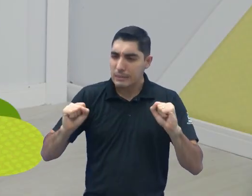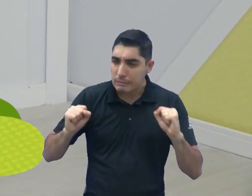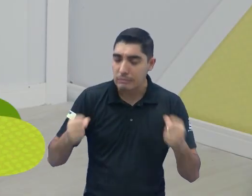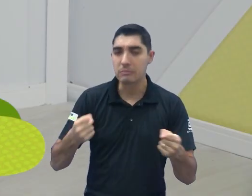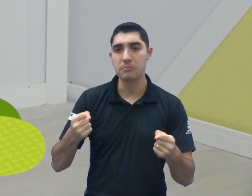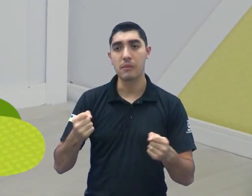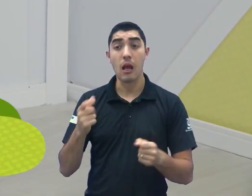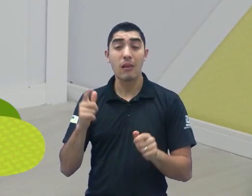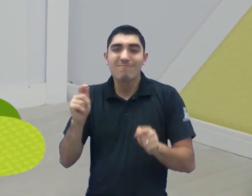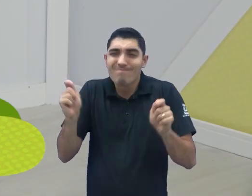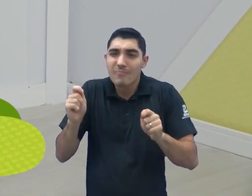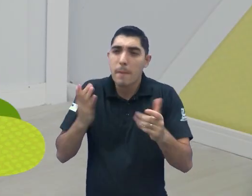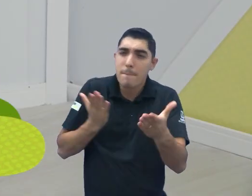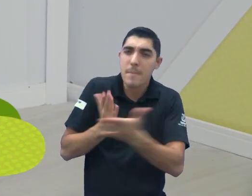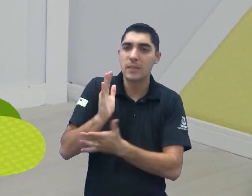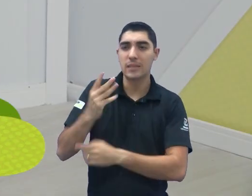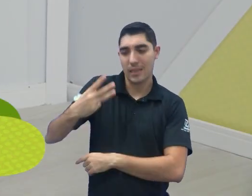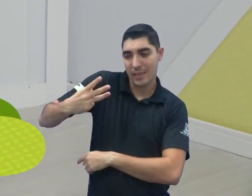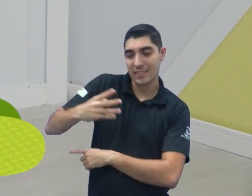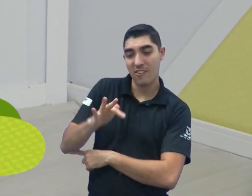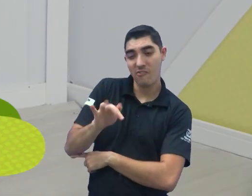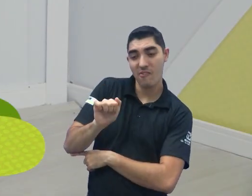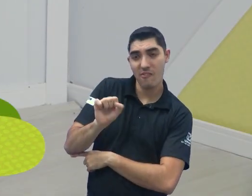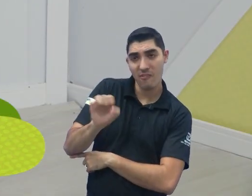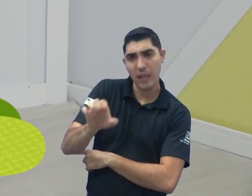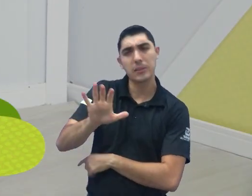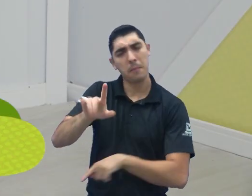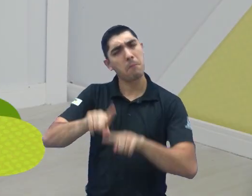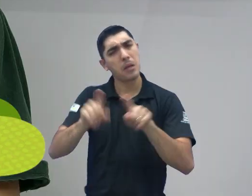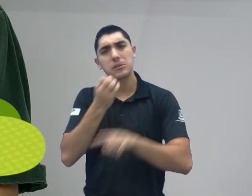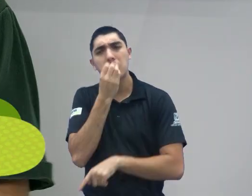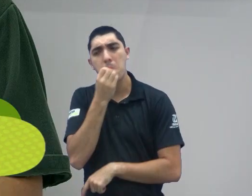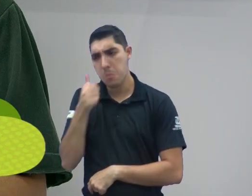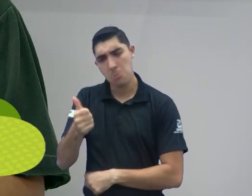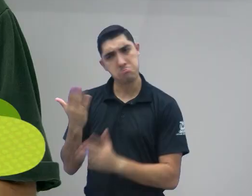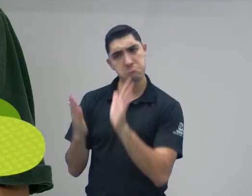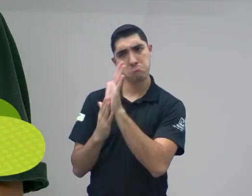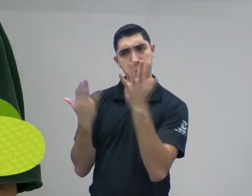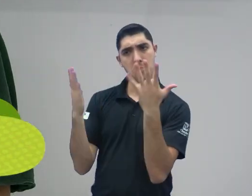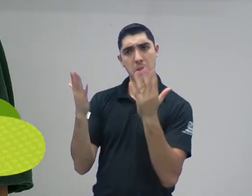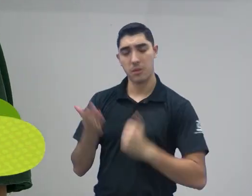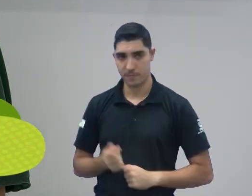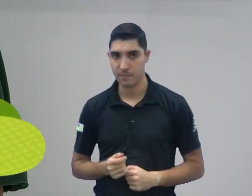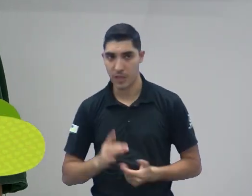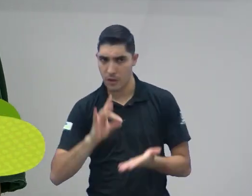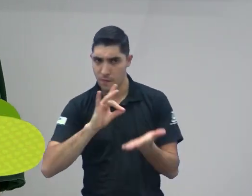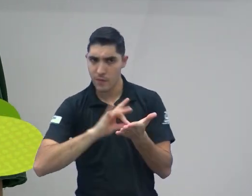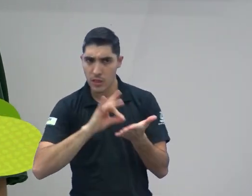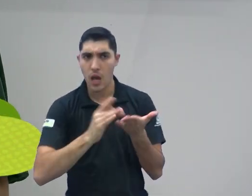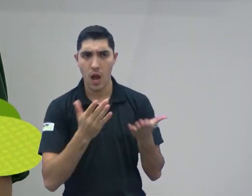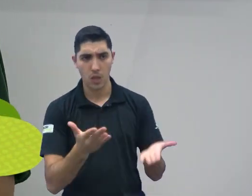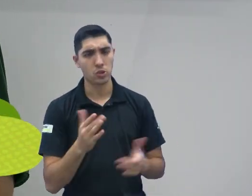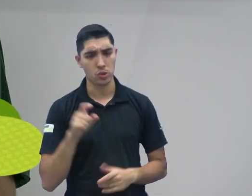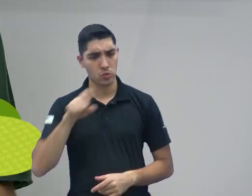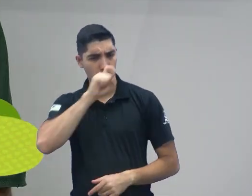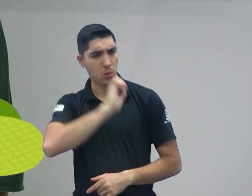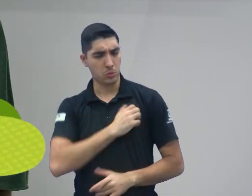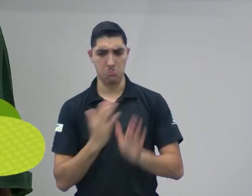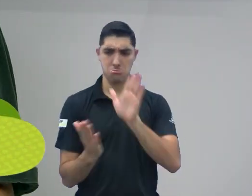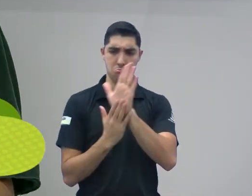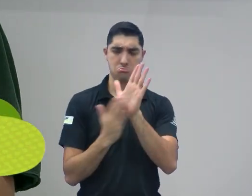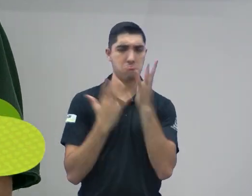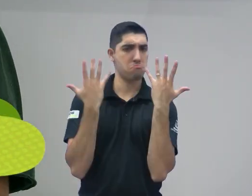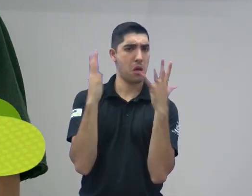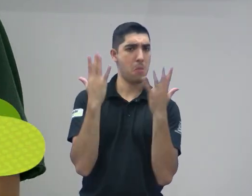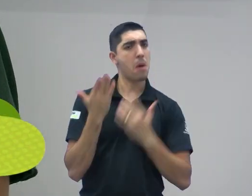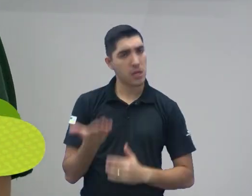que no frigir dos ovos, o São José está de parabéns pela campanha que fez. Tá de parabéns, né, Vieira? Uma campanha realmente muito importante, né? Não era o plano do